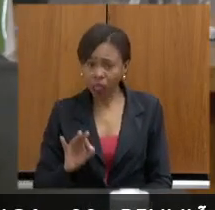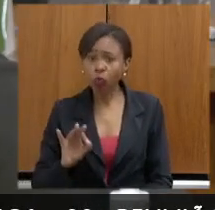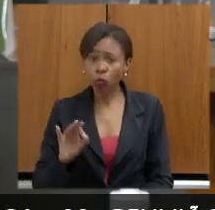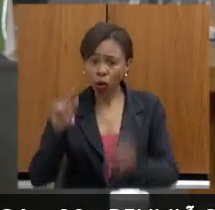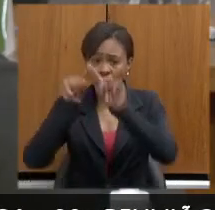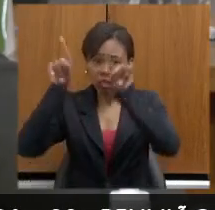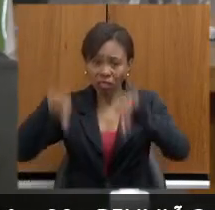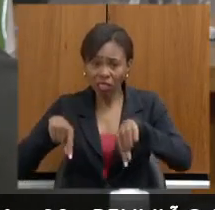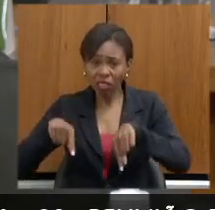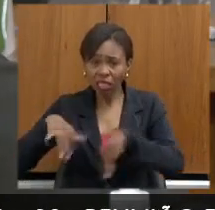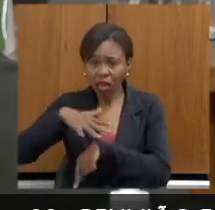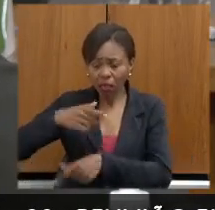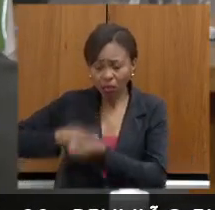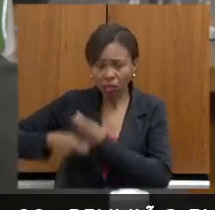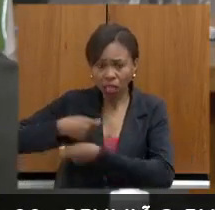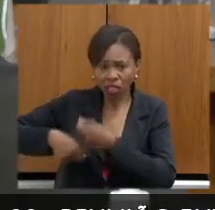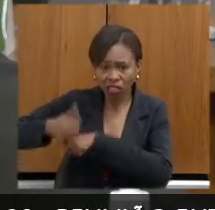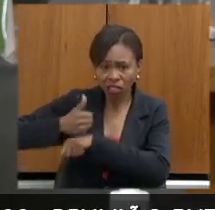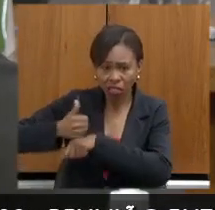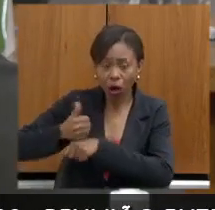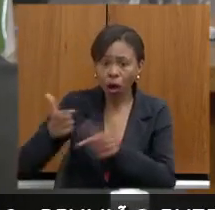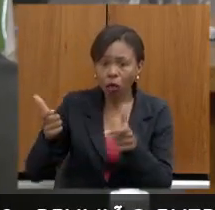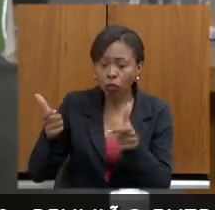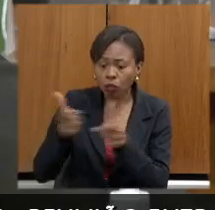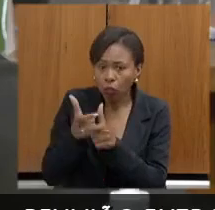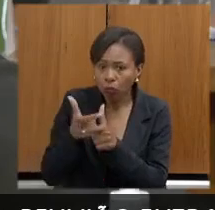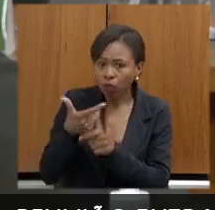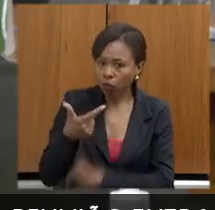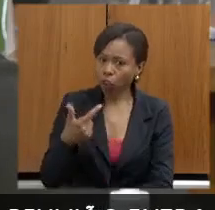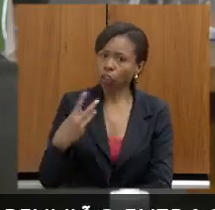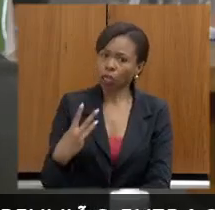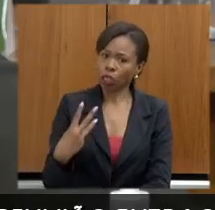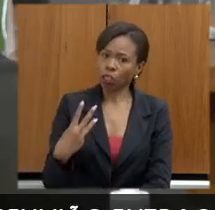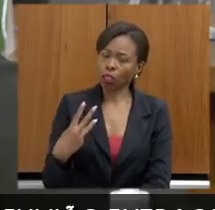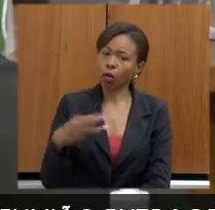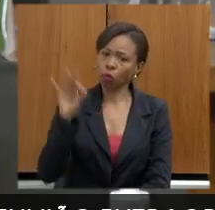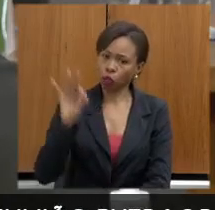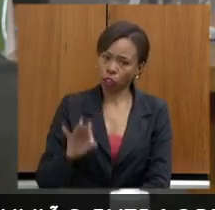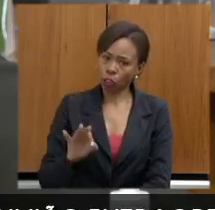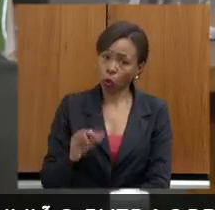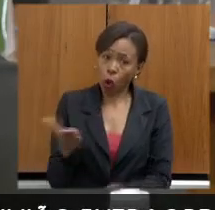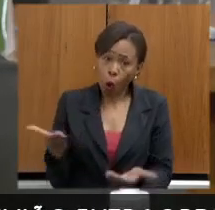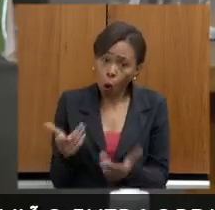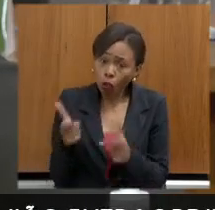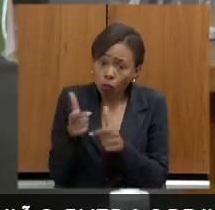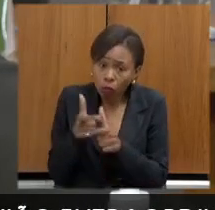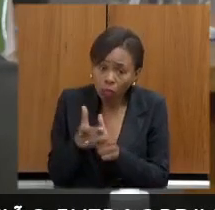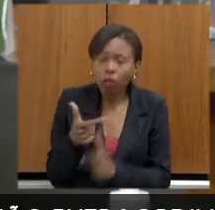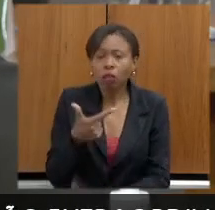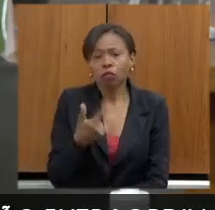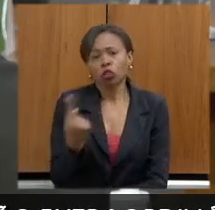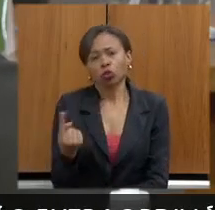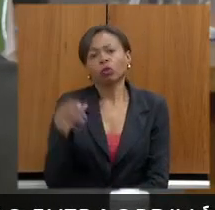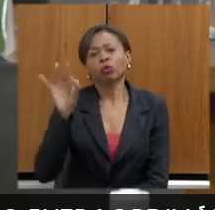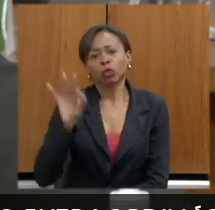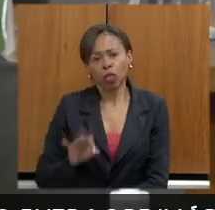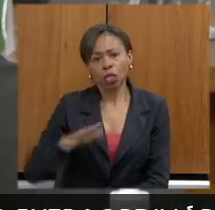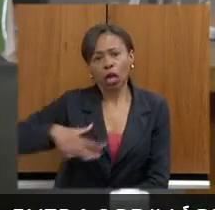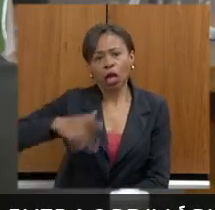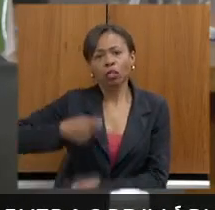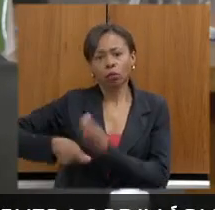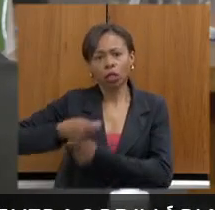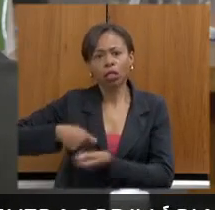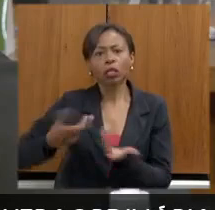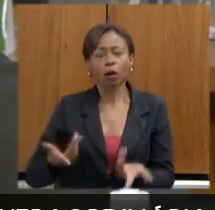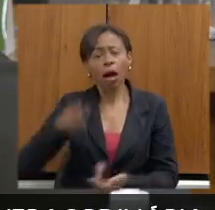efetivo na administração baixamos para 23 por cento e hoje estamos aí com 21 por cento na Administração é uma